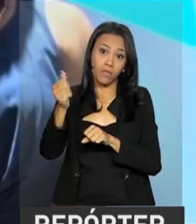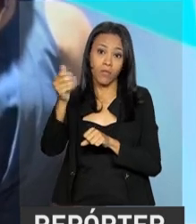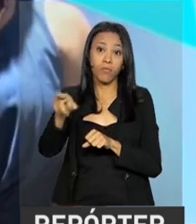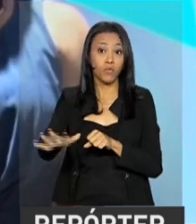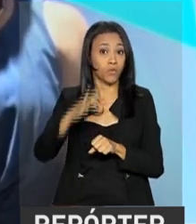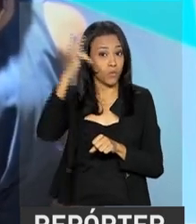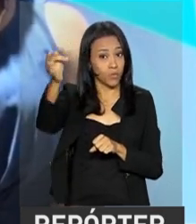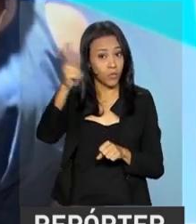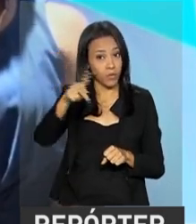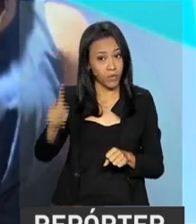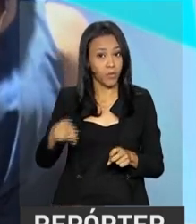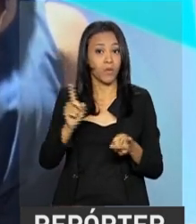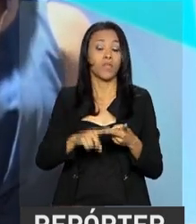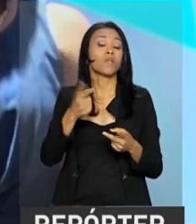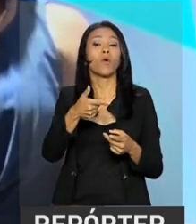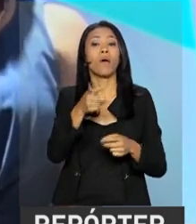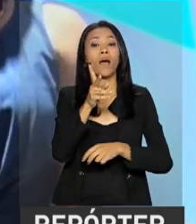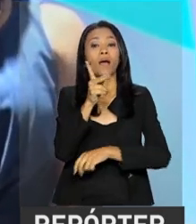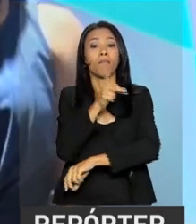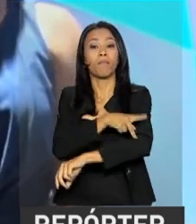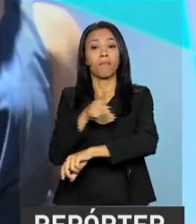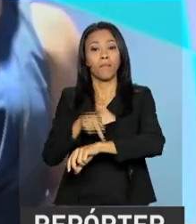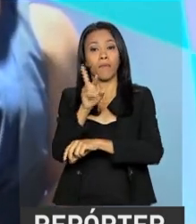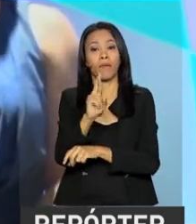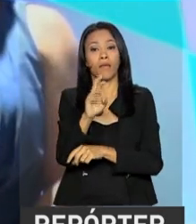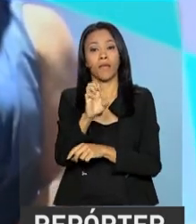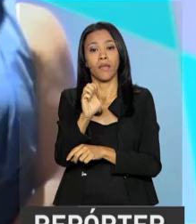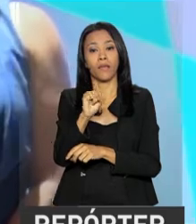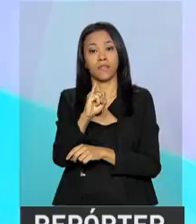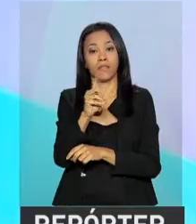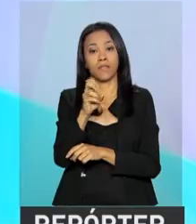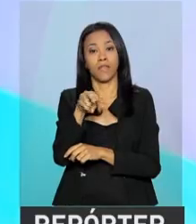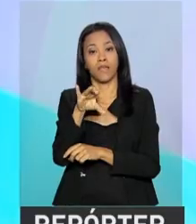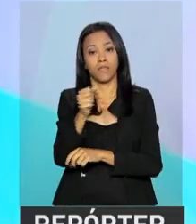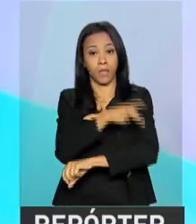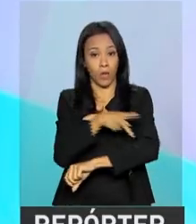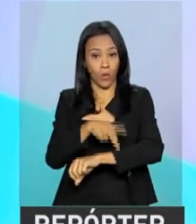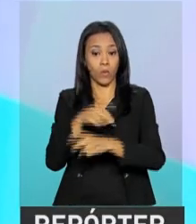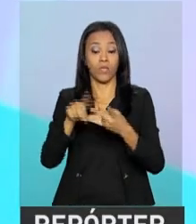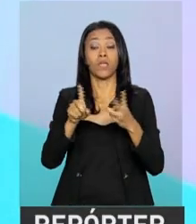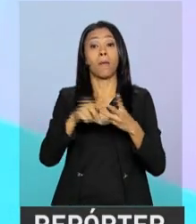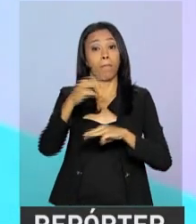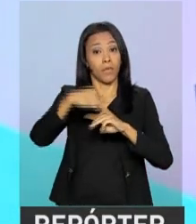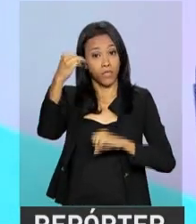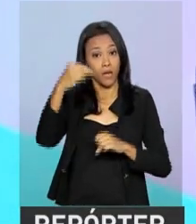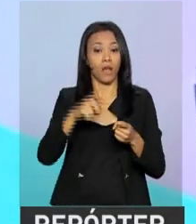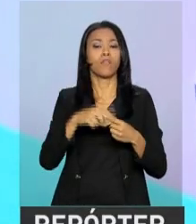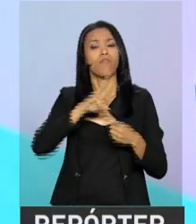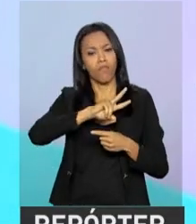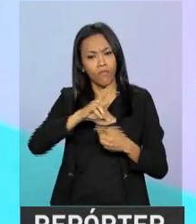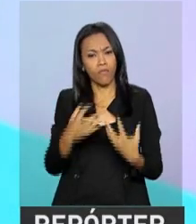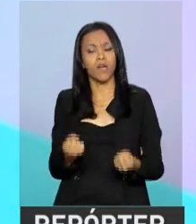com uma residência pedagógica a os mestrados profissionais nós vamos oferecer vários mestrados